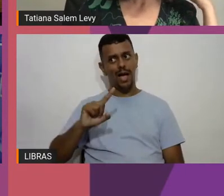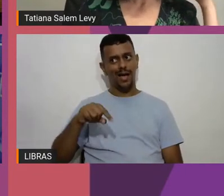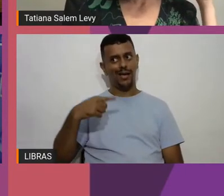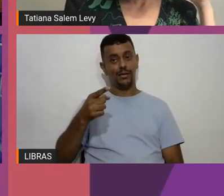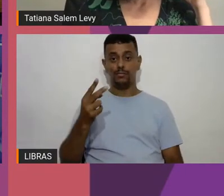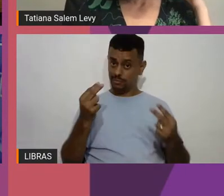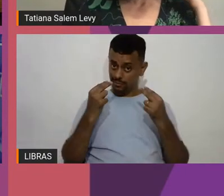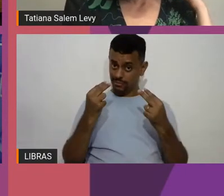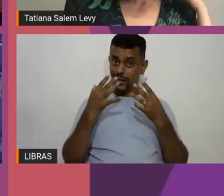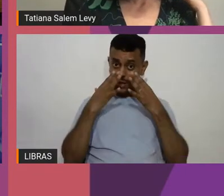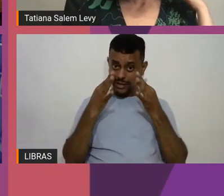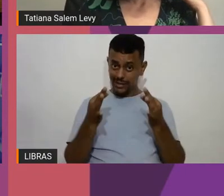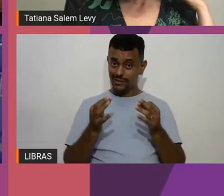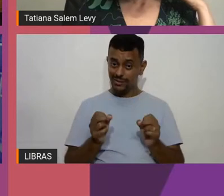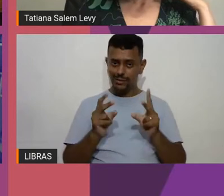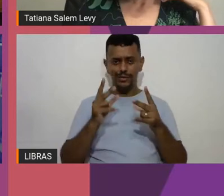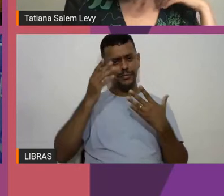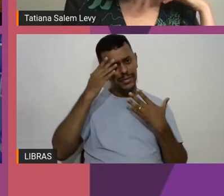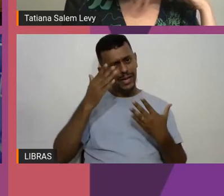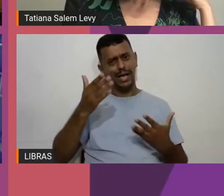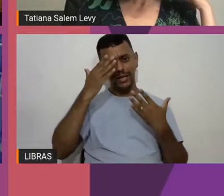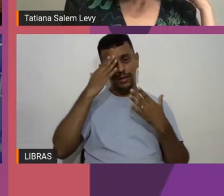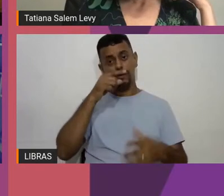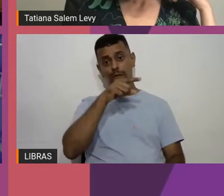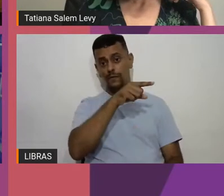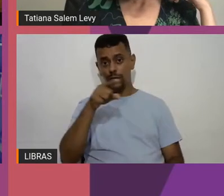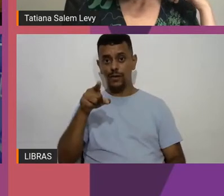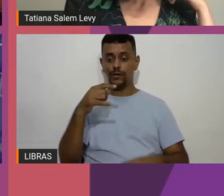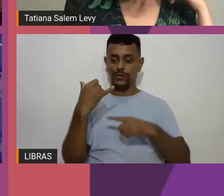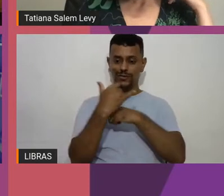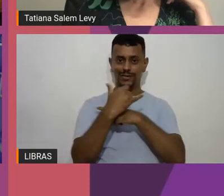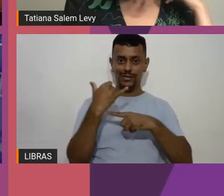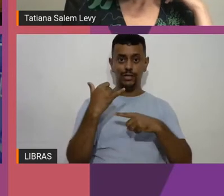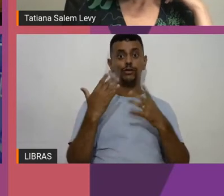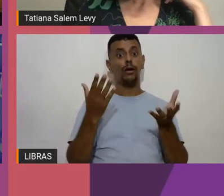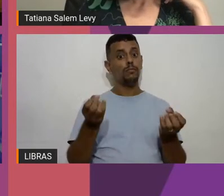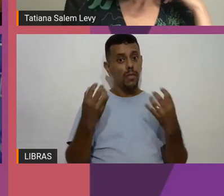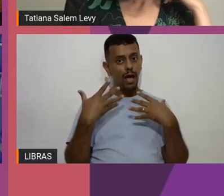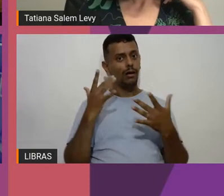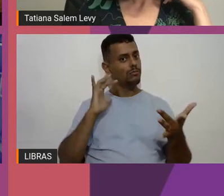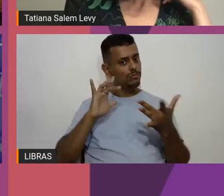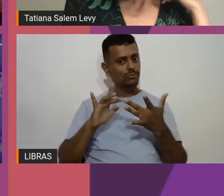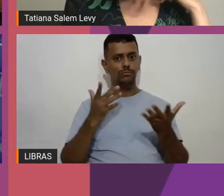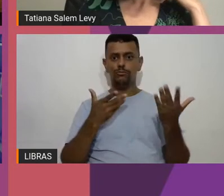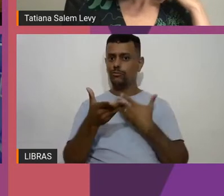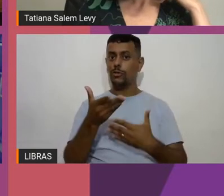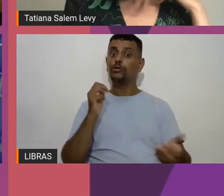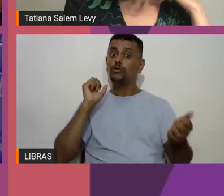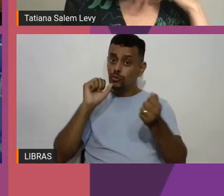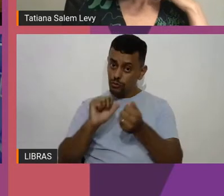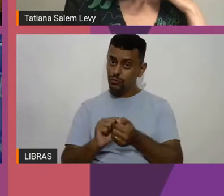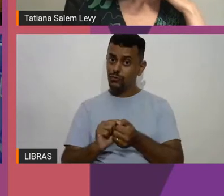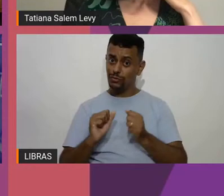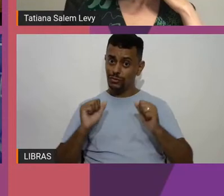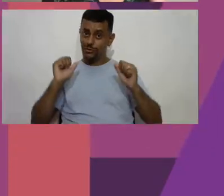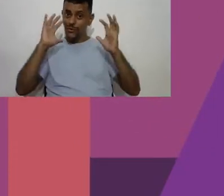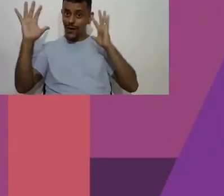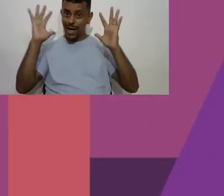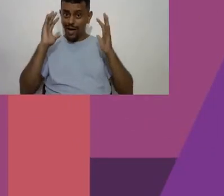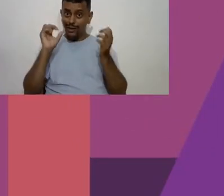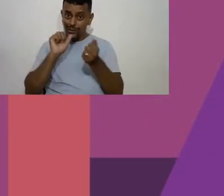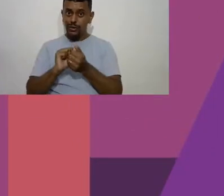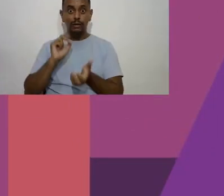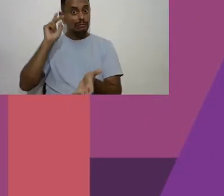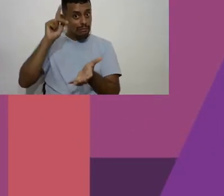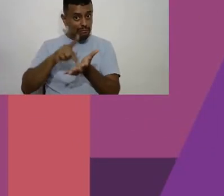obrigada mais uma vez obrigado a todo mundo assine o canal o cheque a programação e vamos sonhar junto Porque a